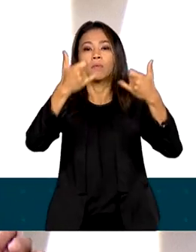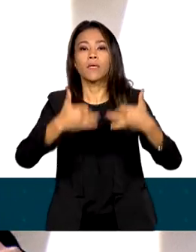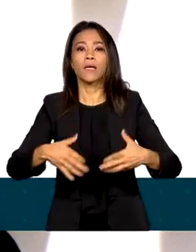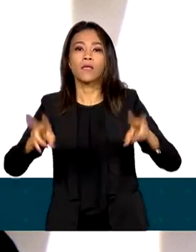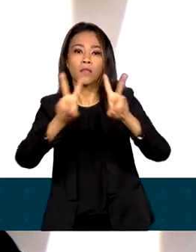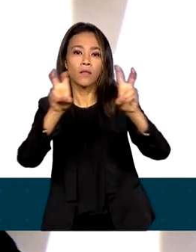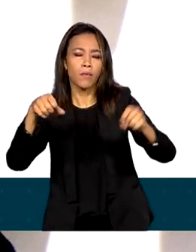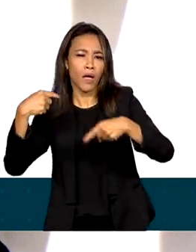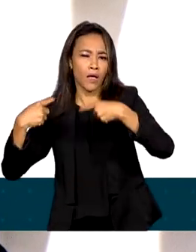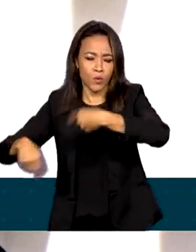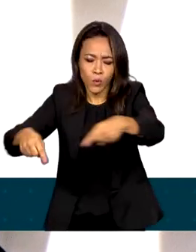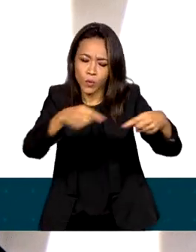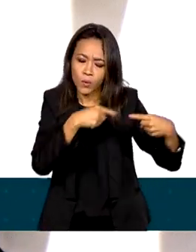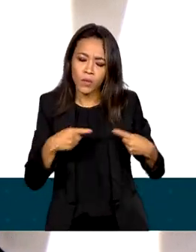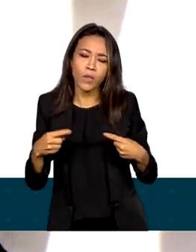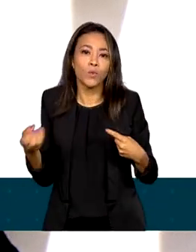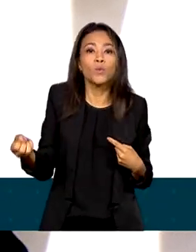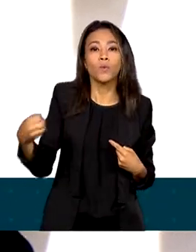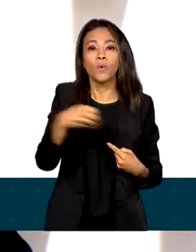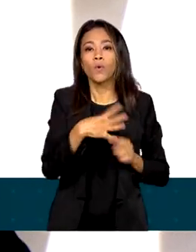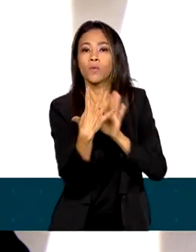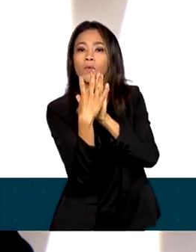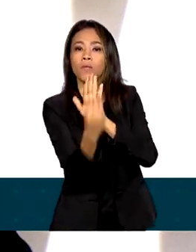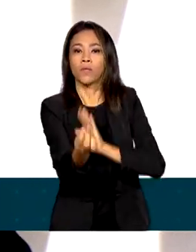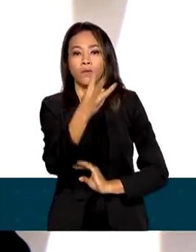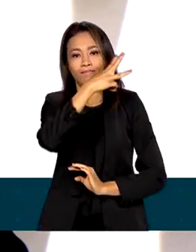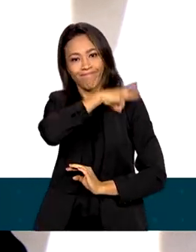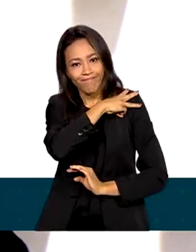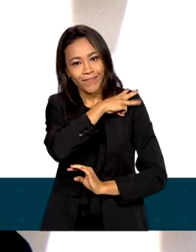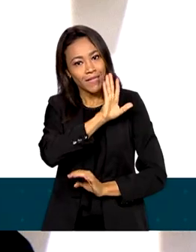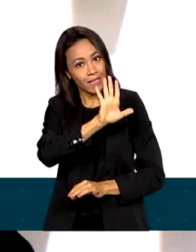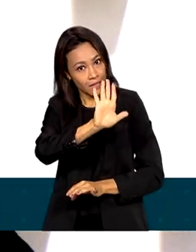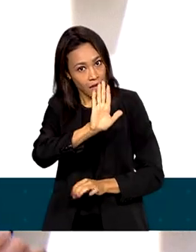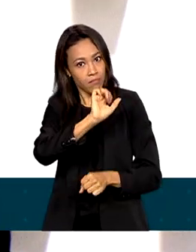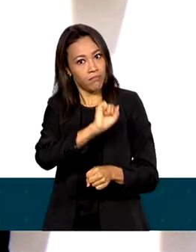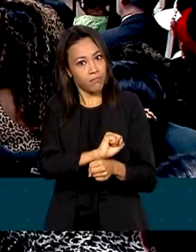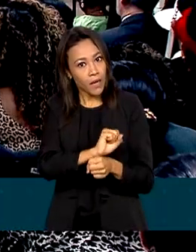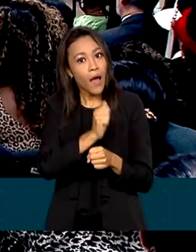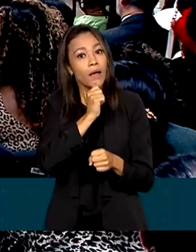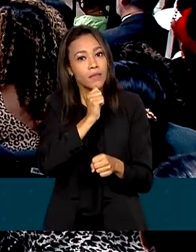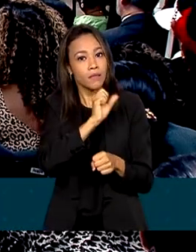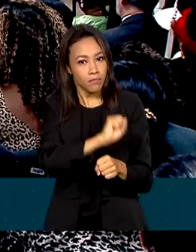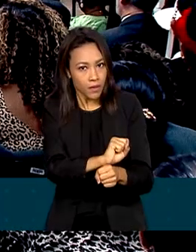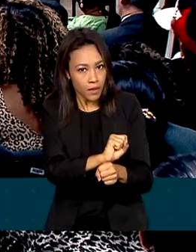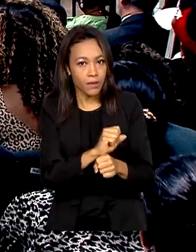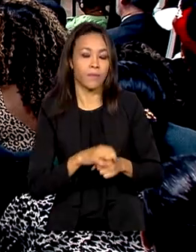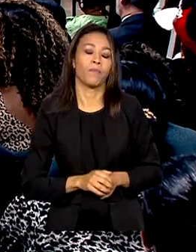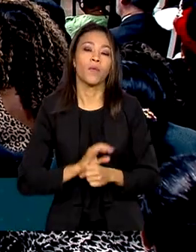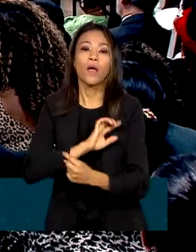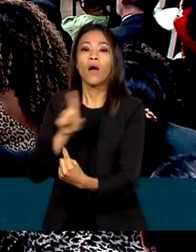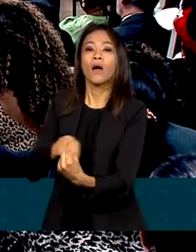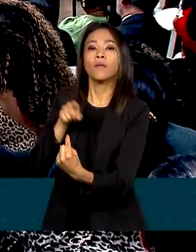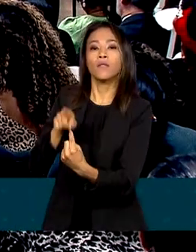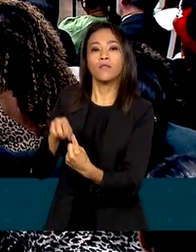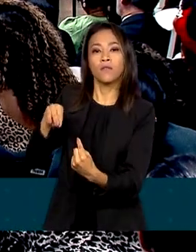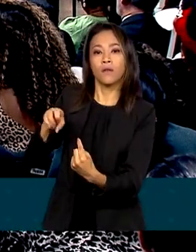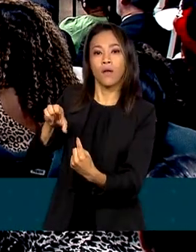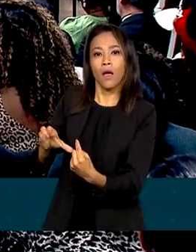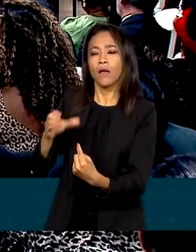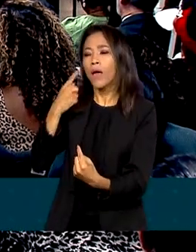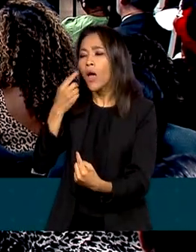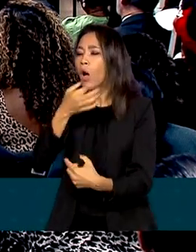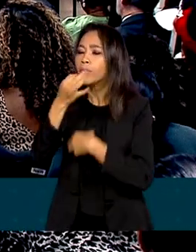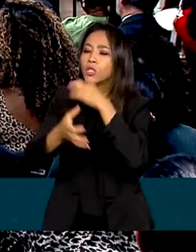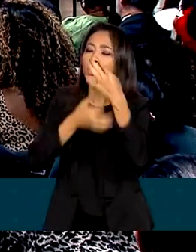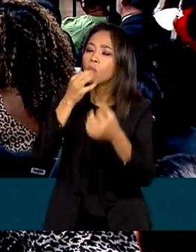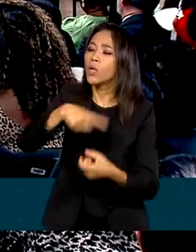discussões em torno do novo ensino médio, que está suspenso por enquanto. A ideia do MEC é ouvir também alunos